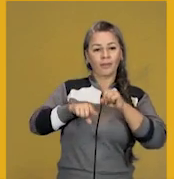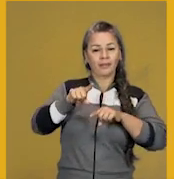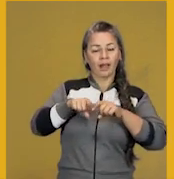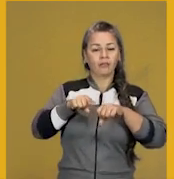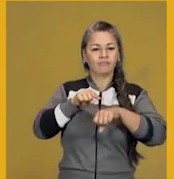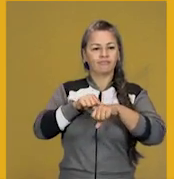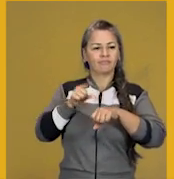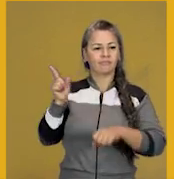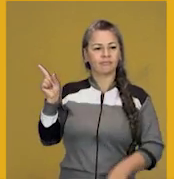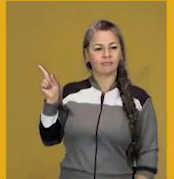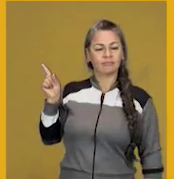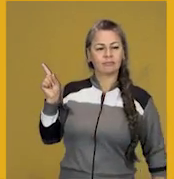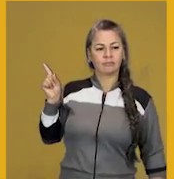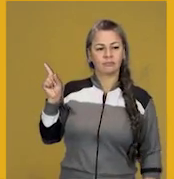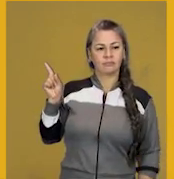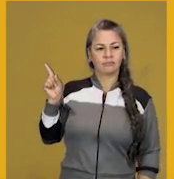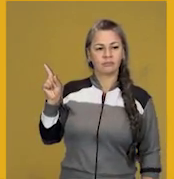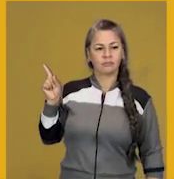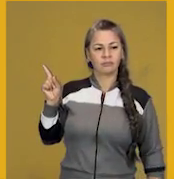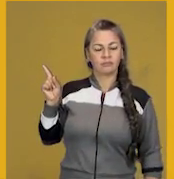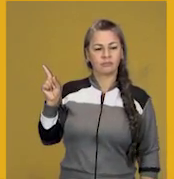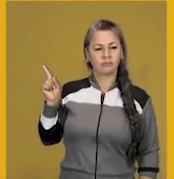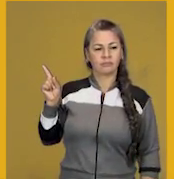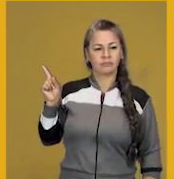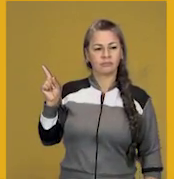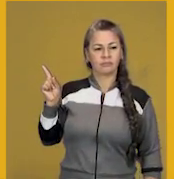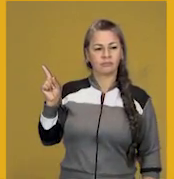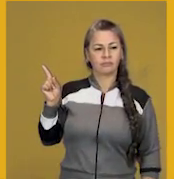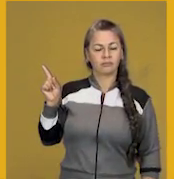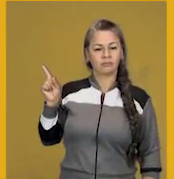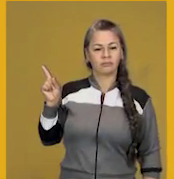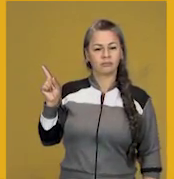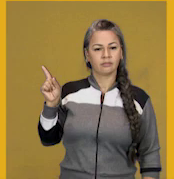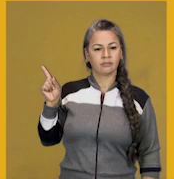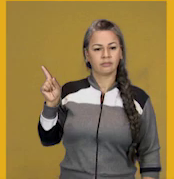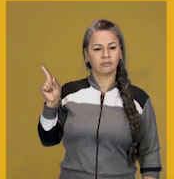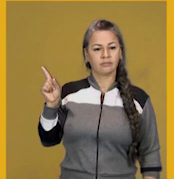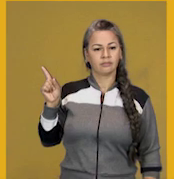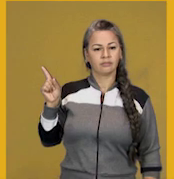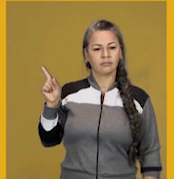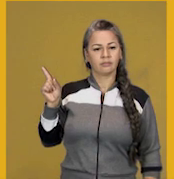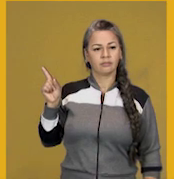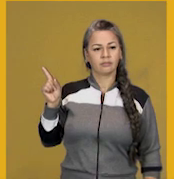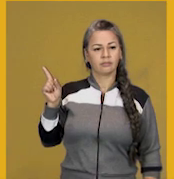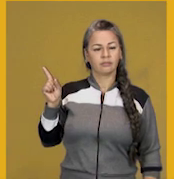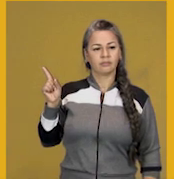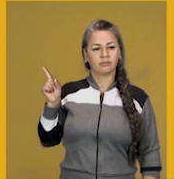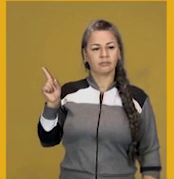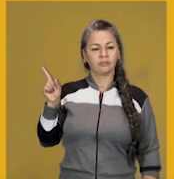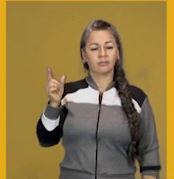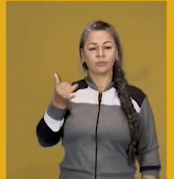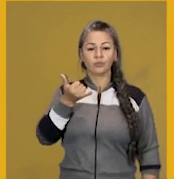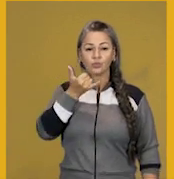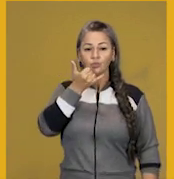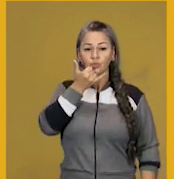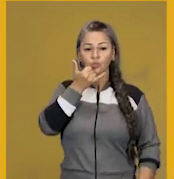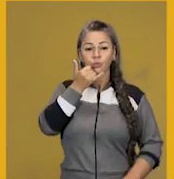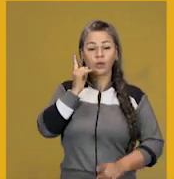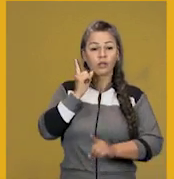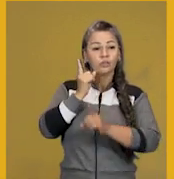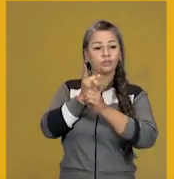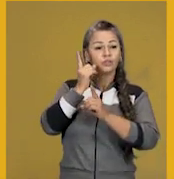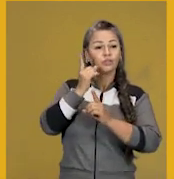MC delta T, passando... Não, quero achar a quantidade de massa? Não, pessoal, perdão, eu quero achar a quantidade de temperatura,